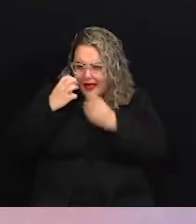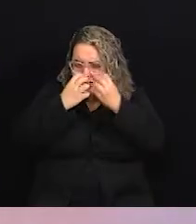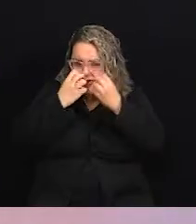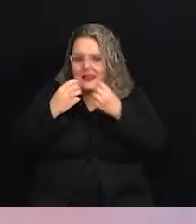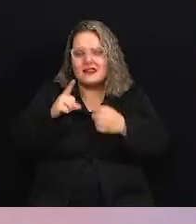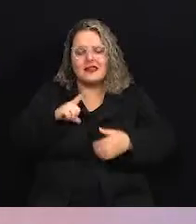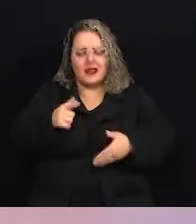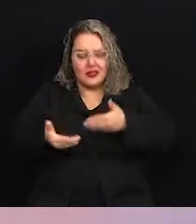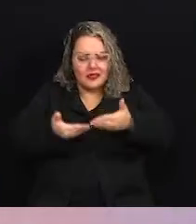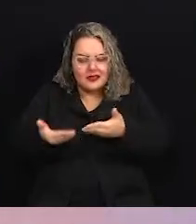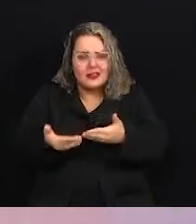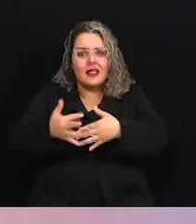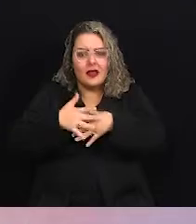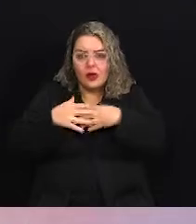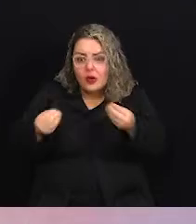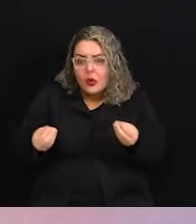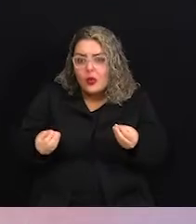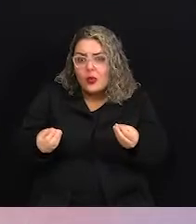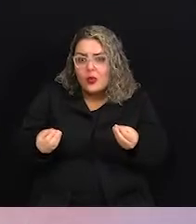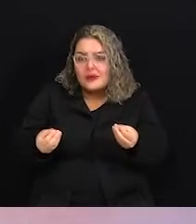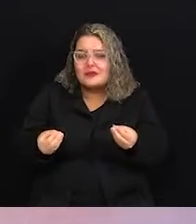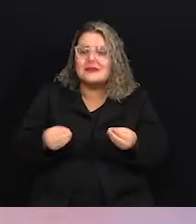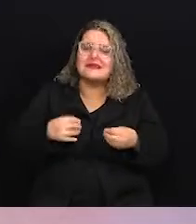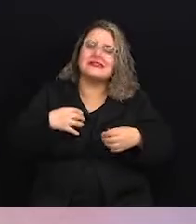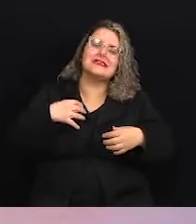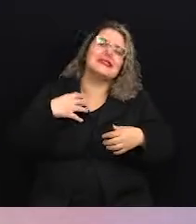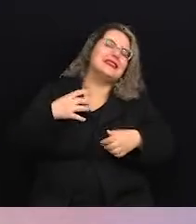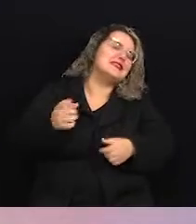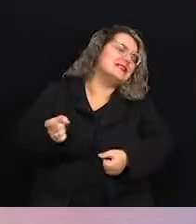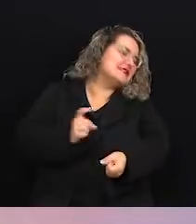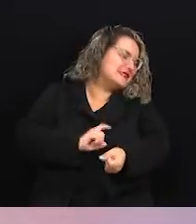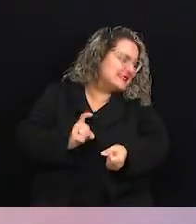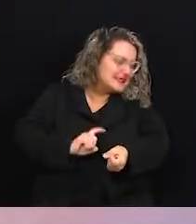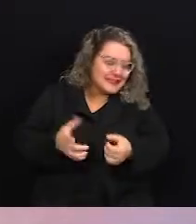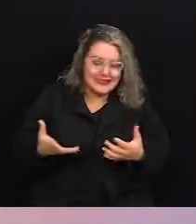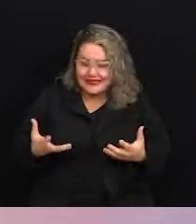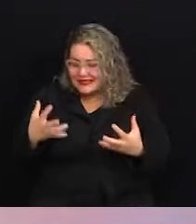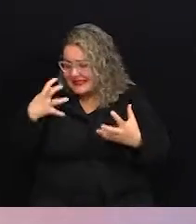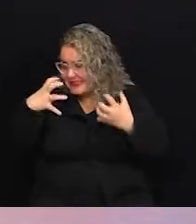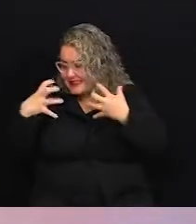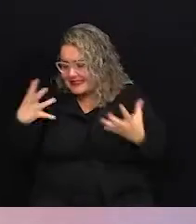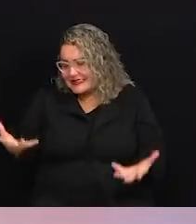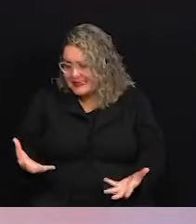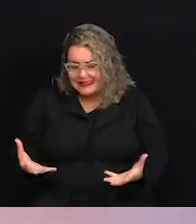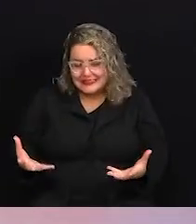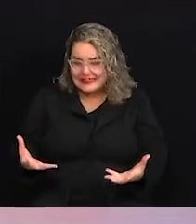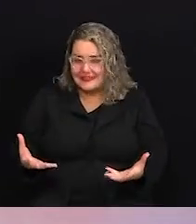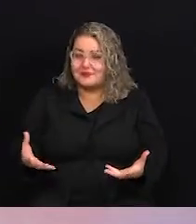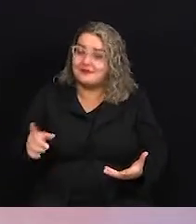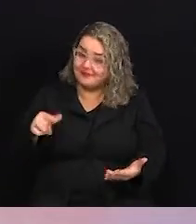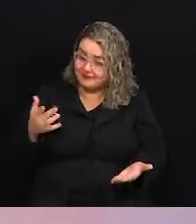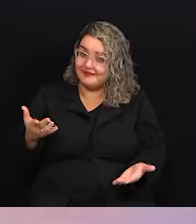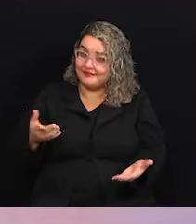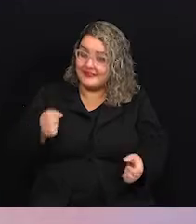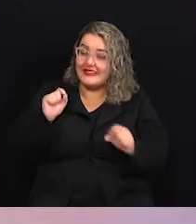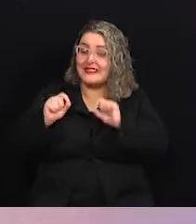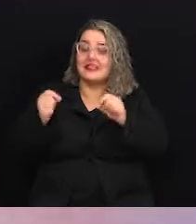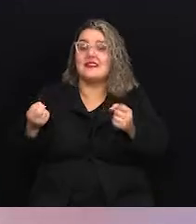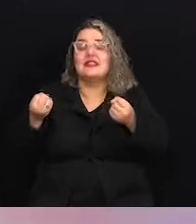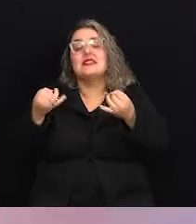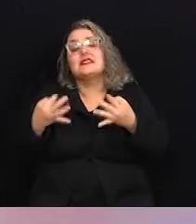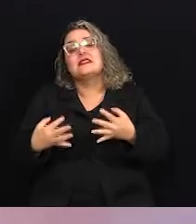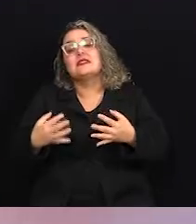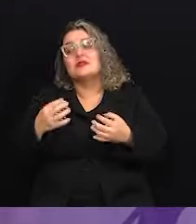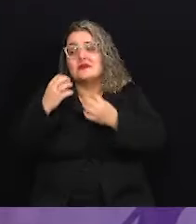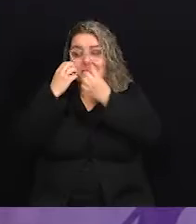tem tratamento e se até tem cura? Porque isso incomoda muito, não é mesmo? Quem vai falar com a gente hoje, esclarecer tudo